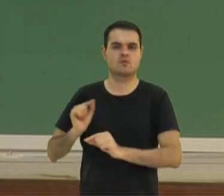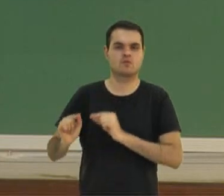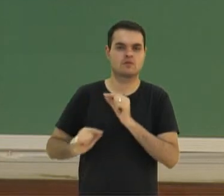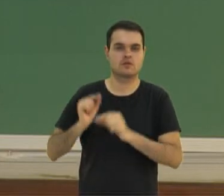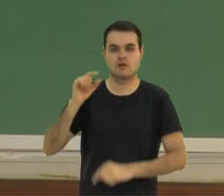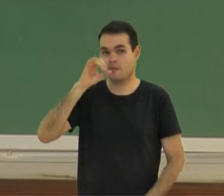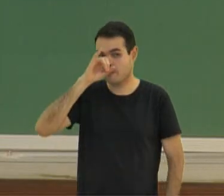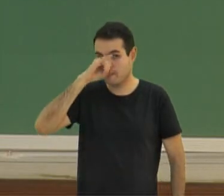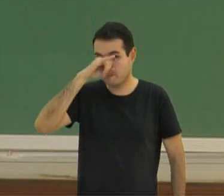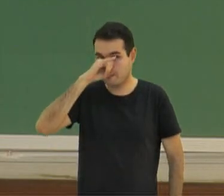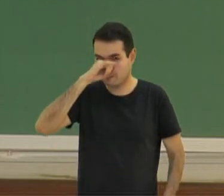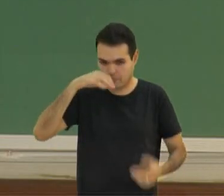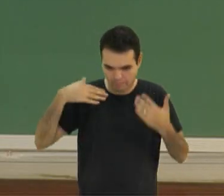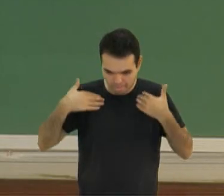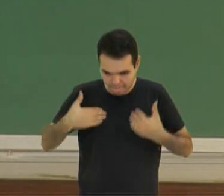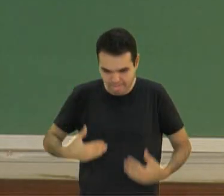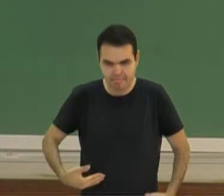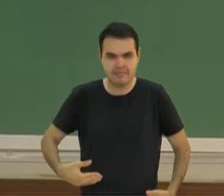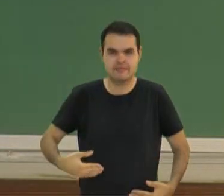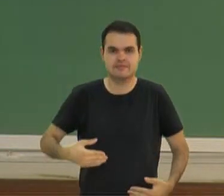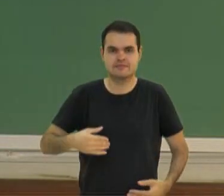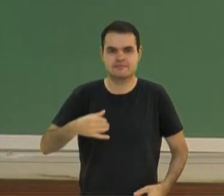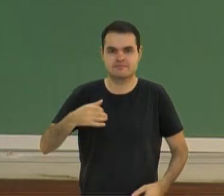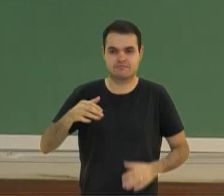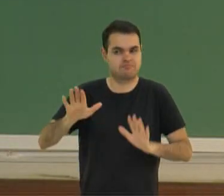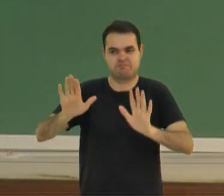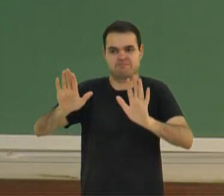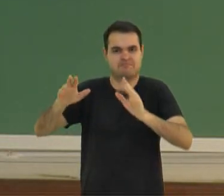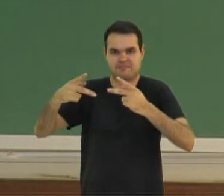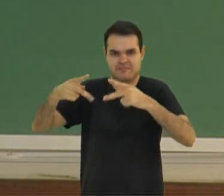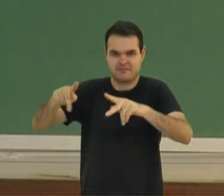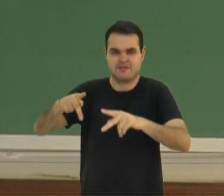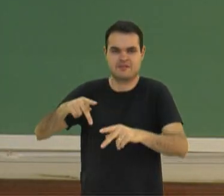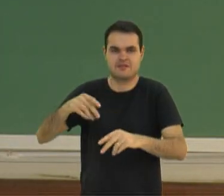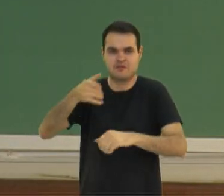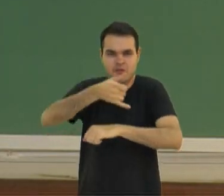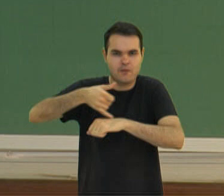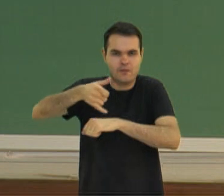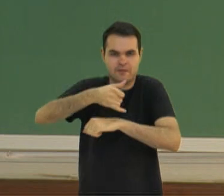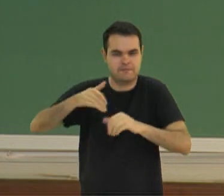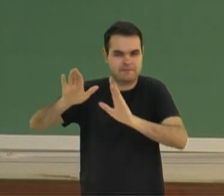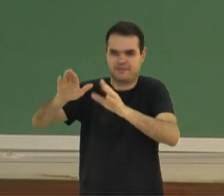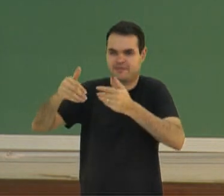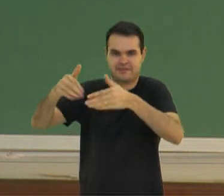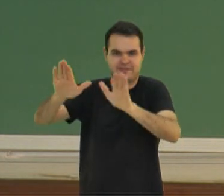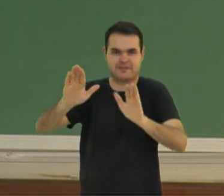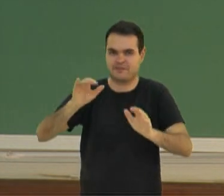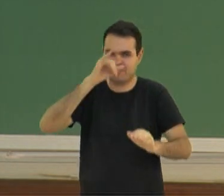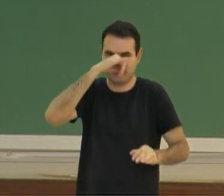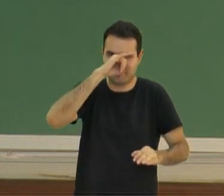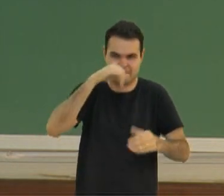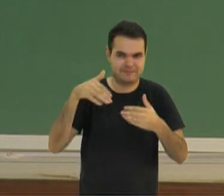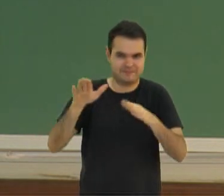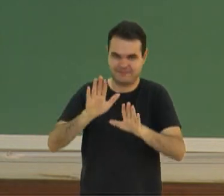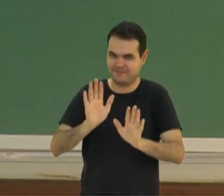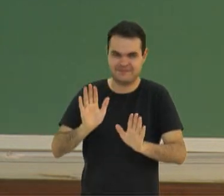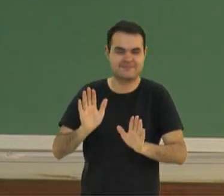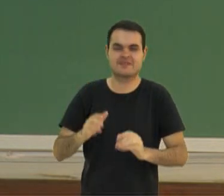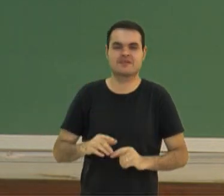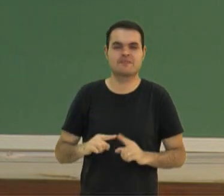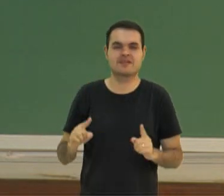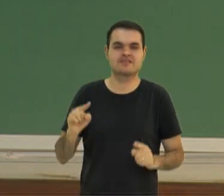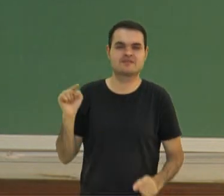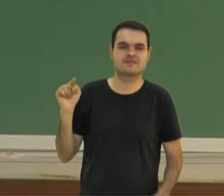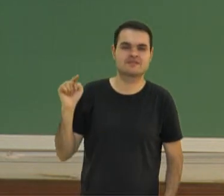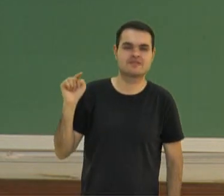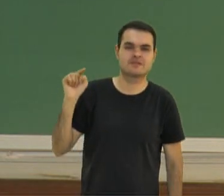encebado? O porco é dele, faz o que ele quiser, enceba com quanto ele for, né? Mas vejam, né? O que ele fala aqui no item A, no primeiro